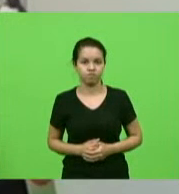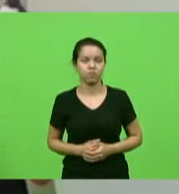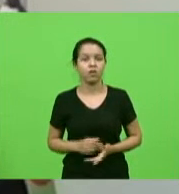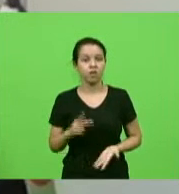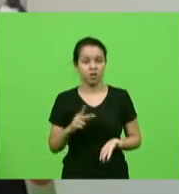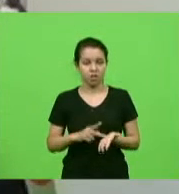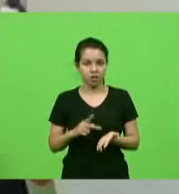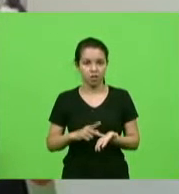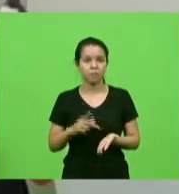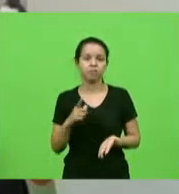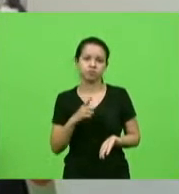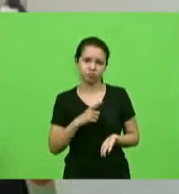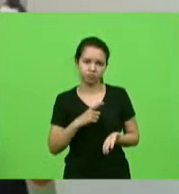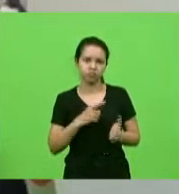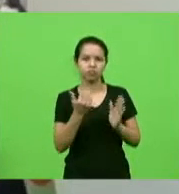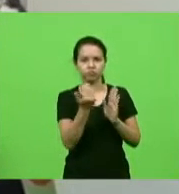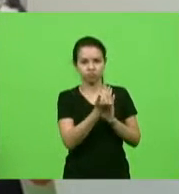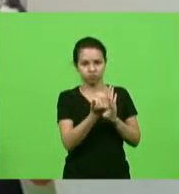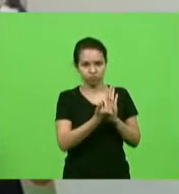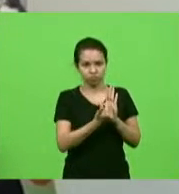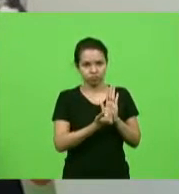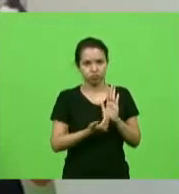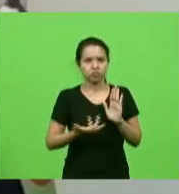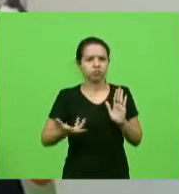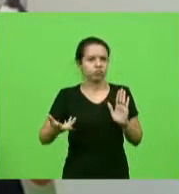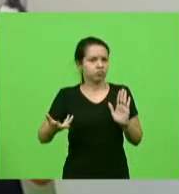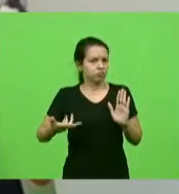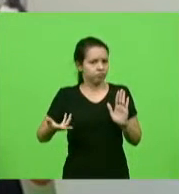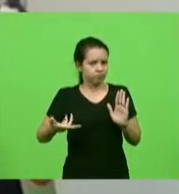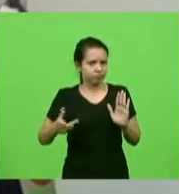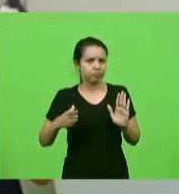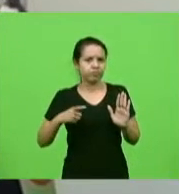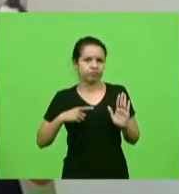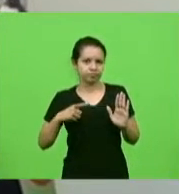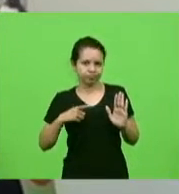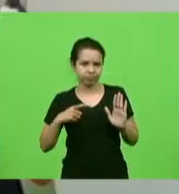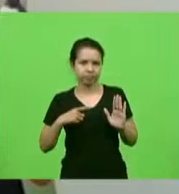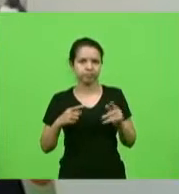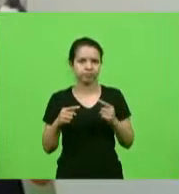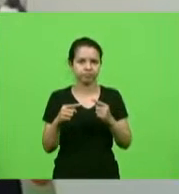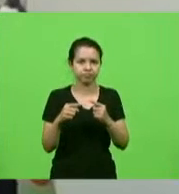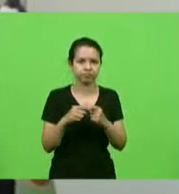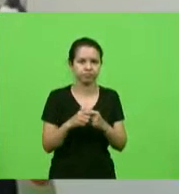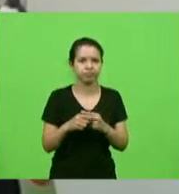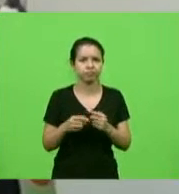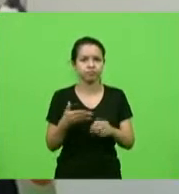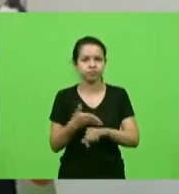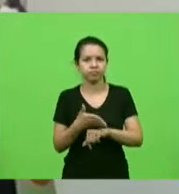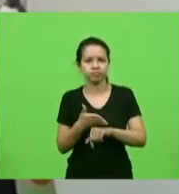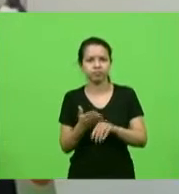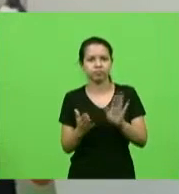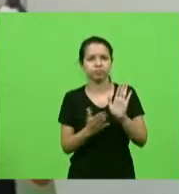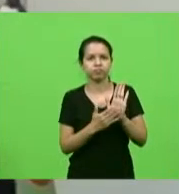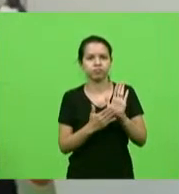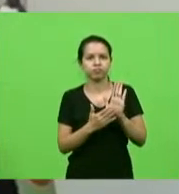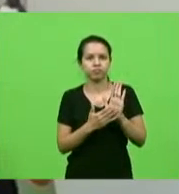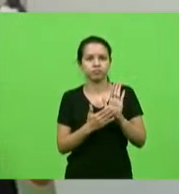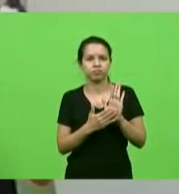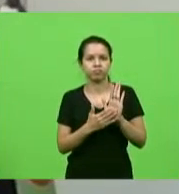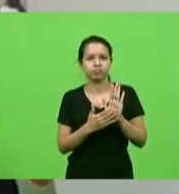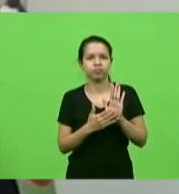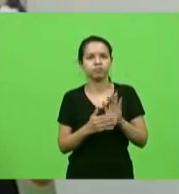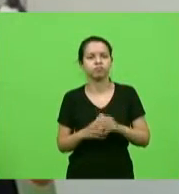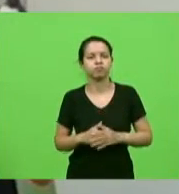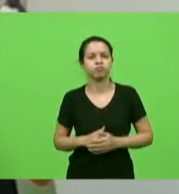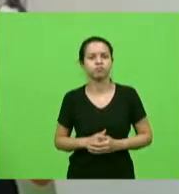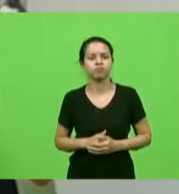elementos teratológicos, como a extrema celeridade e a inabilitação no certame de participante com proposta mais vantajosa, é